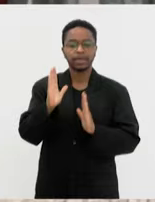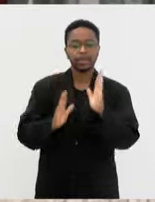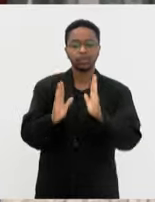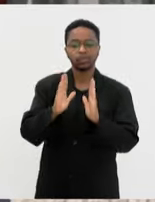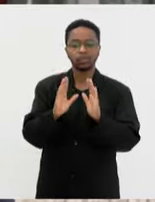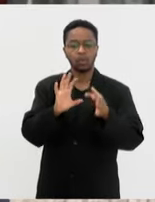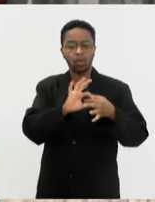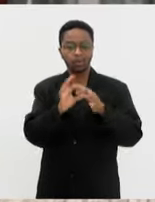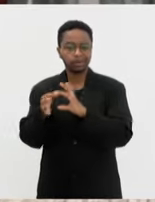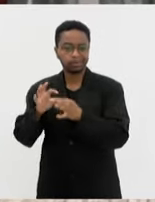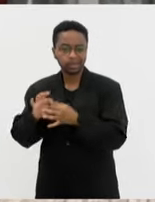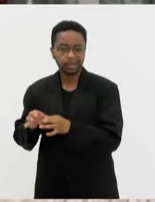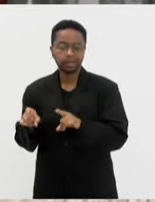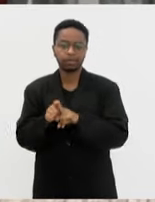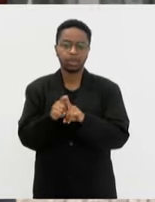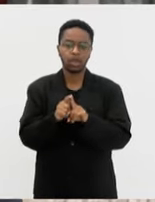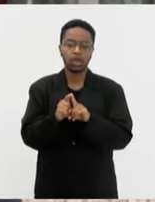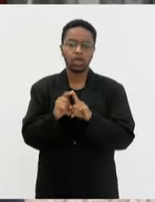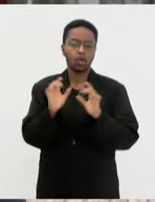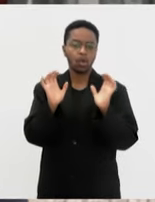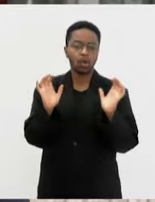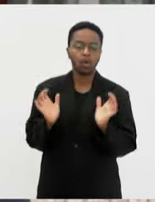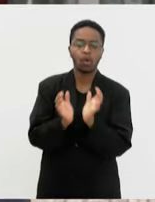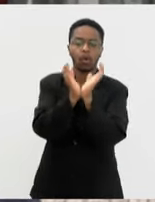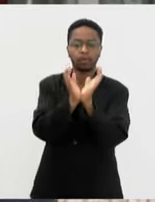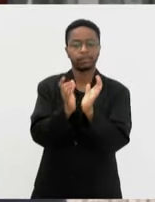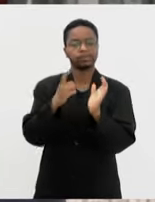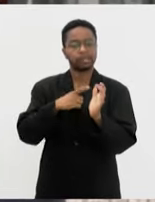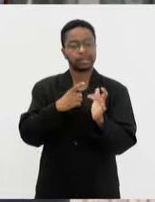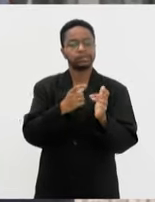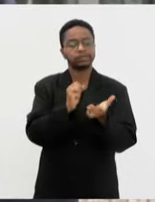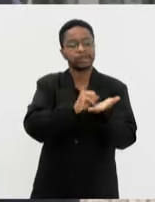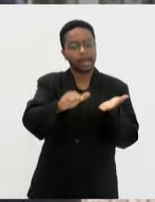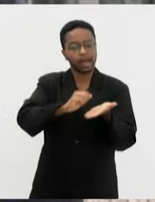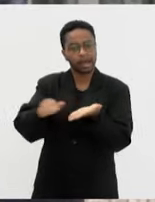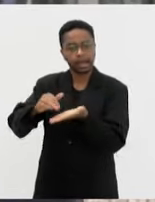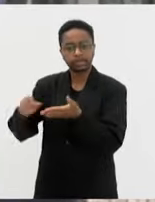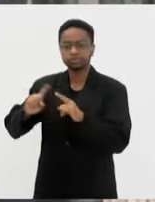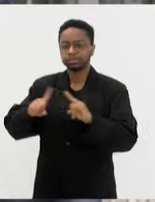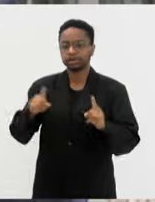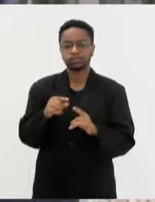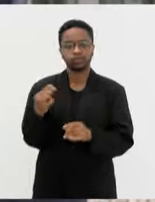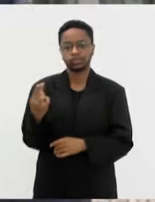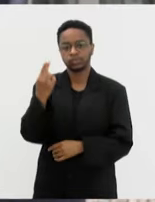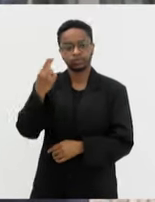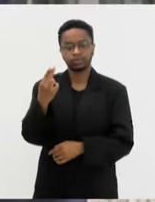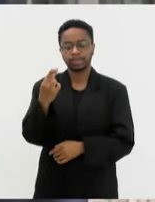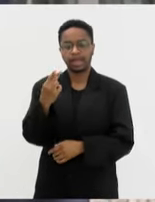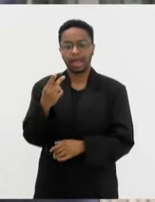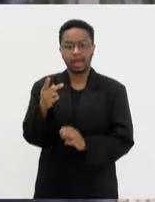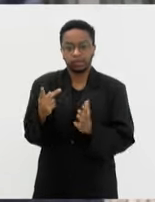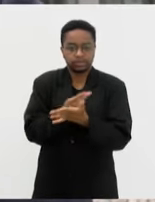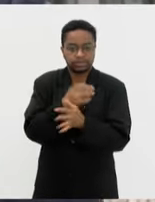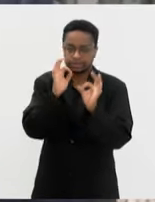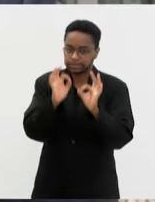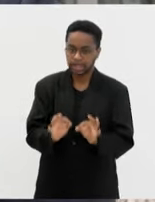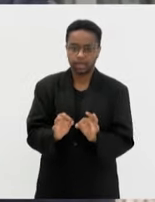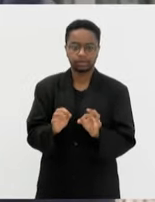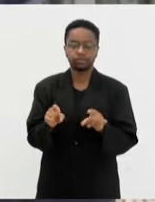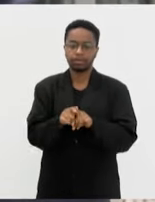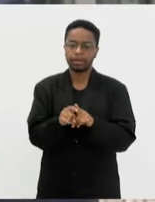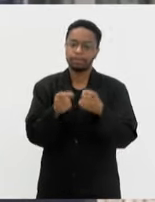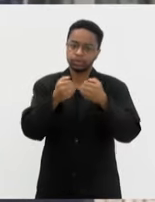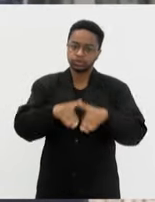Olimpíada, Copa do Mundo, que gerou também um aporte de recursos financeiros que não foi aplicado corretamente em infraestrutura e, consequentemente, em